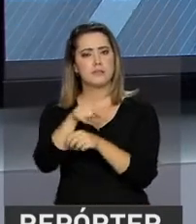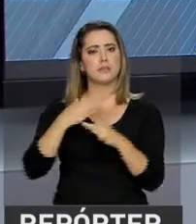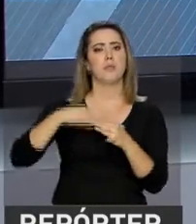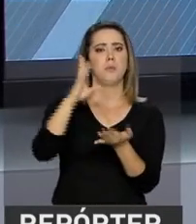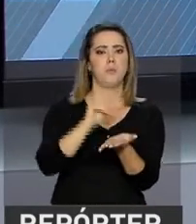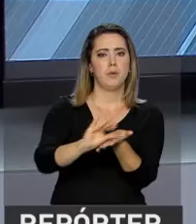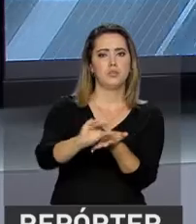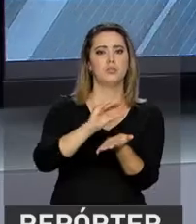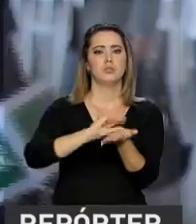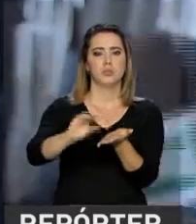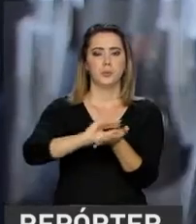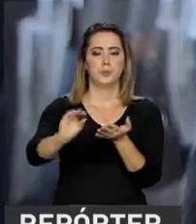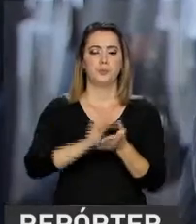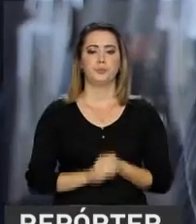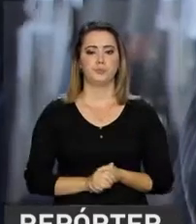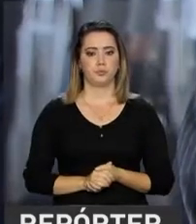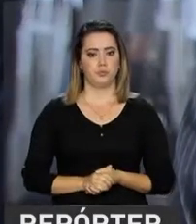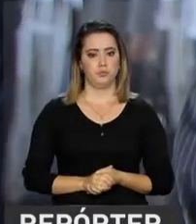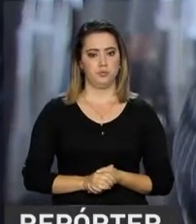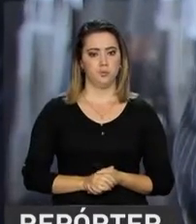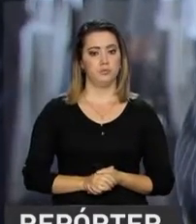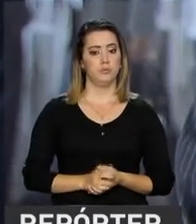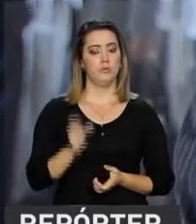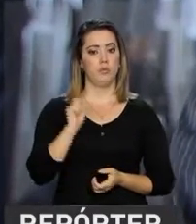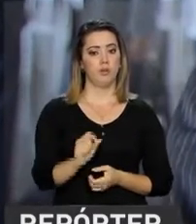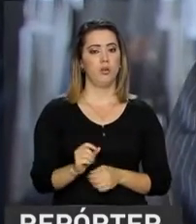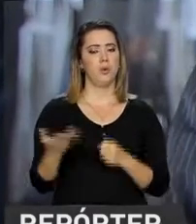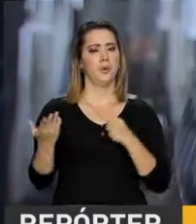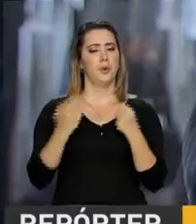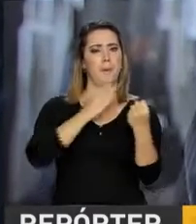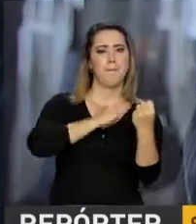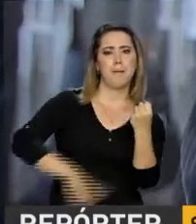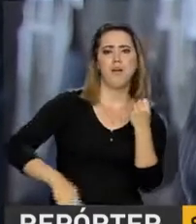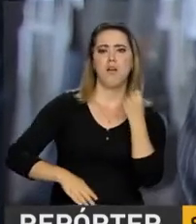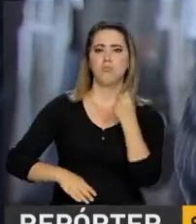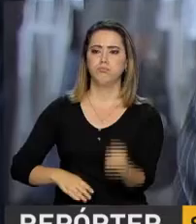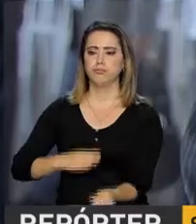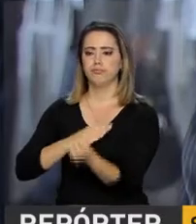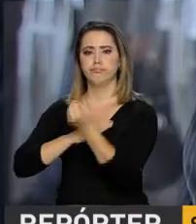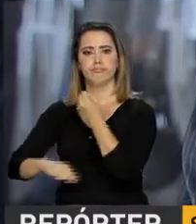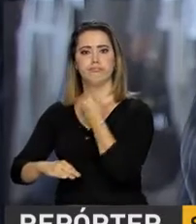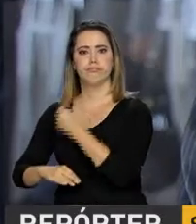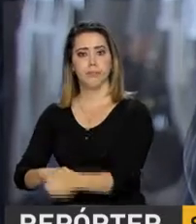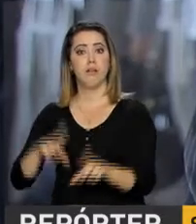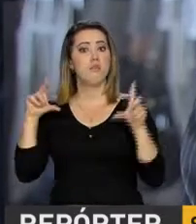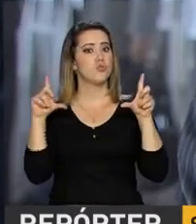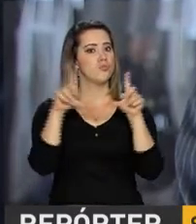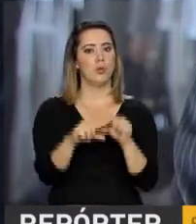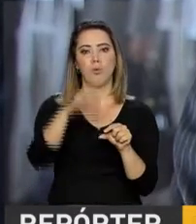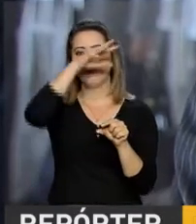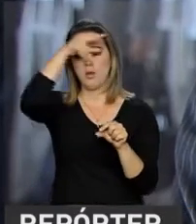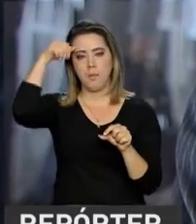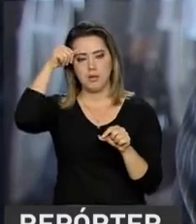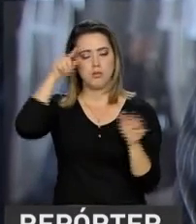recursos o desmatamento segundo todos os dados e agora e mais um que uma onda e muito respeitada